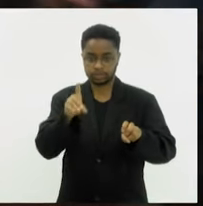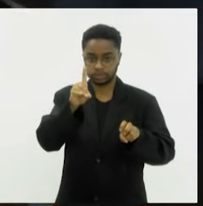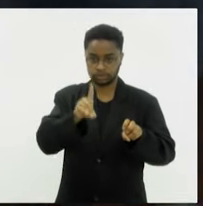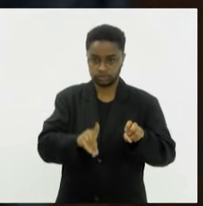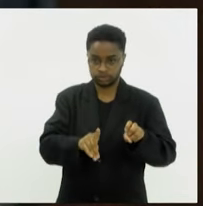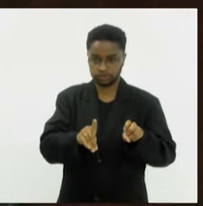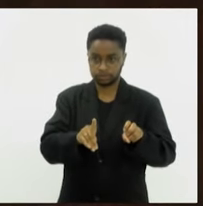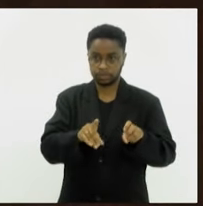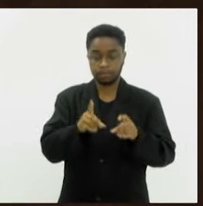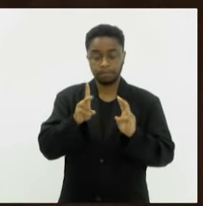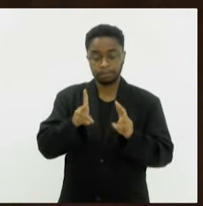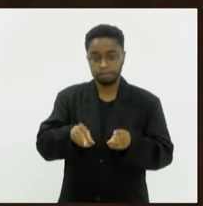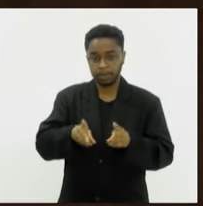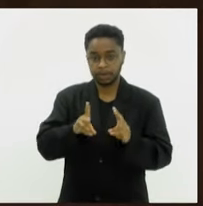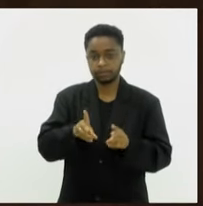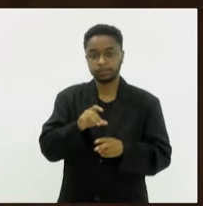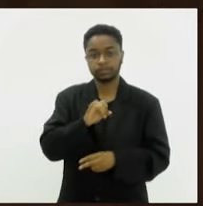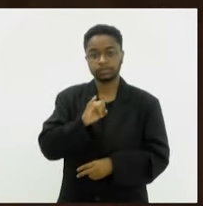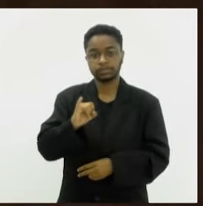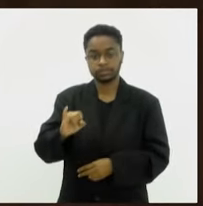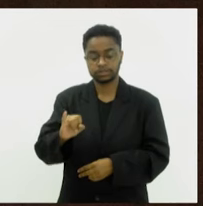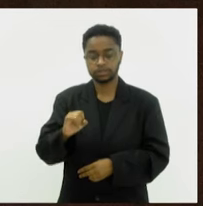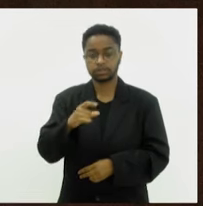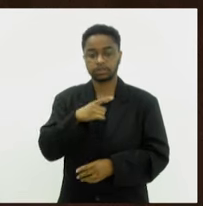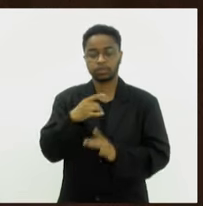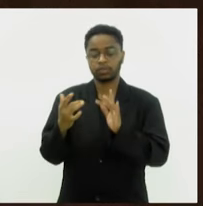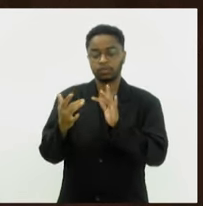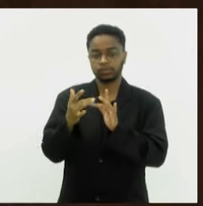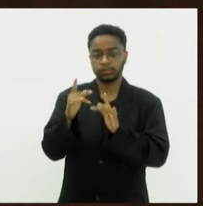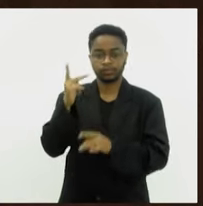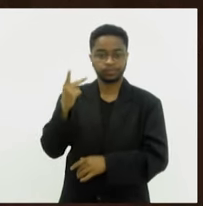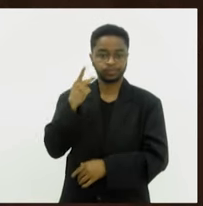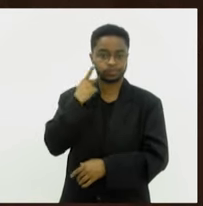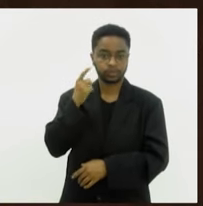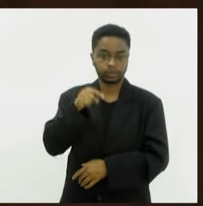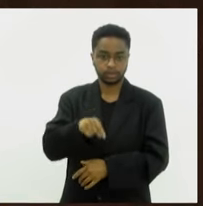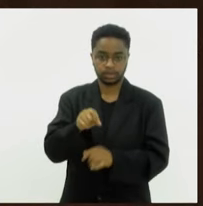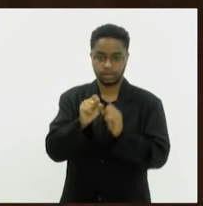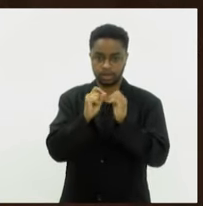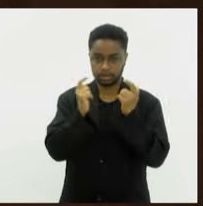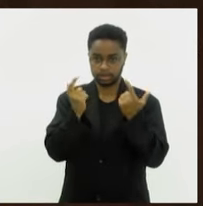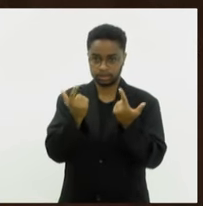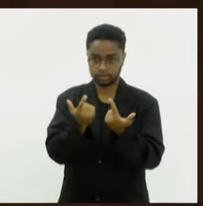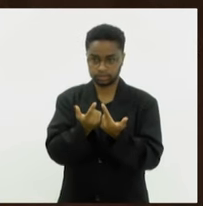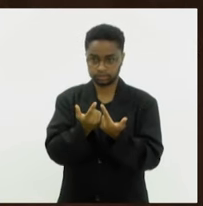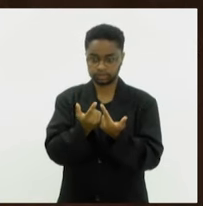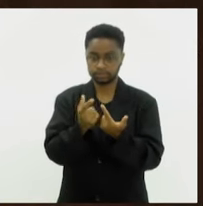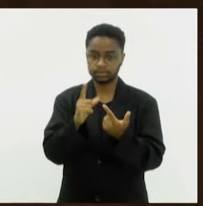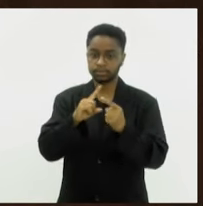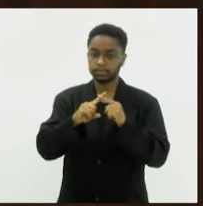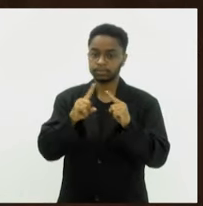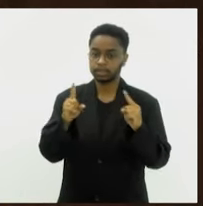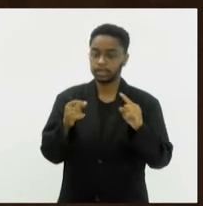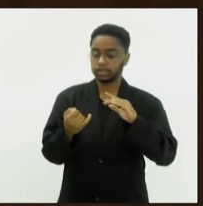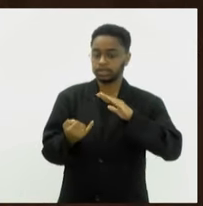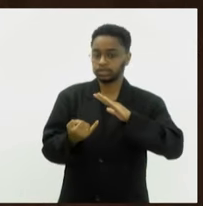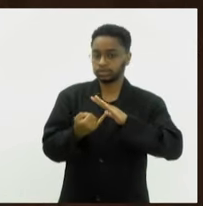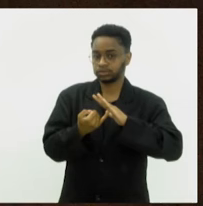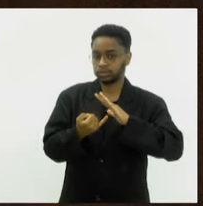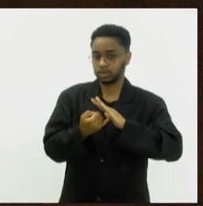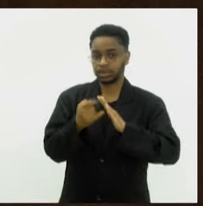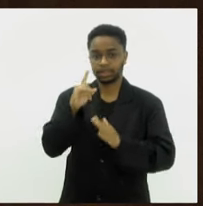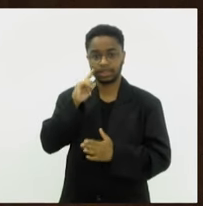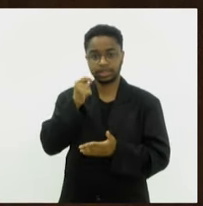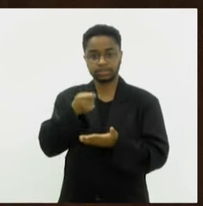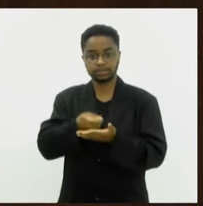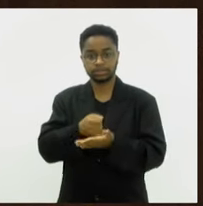que ouça a Procuradoria da Casa, a instituição que se decide se